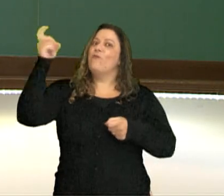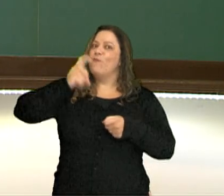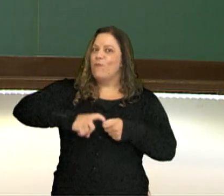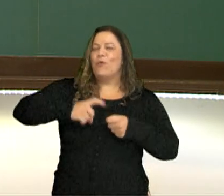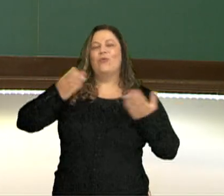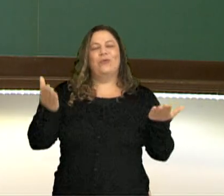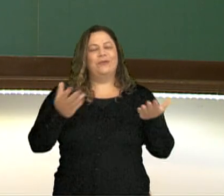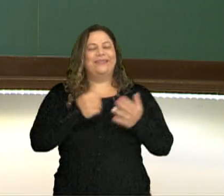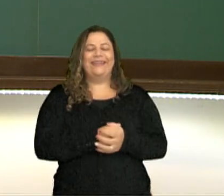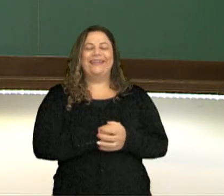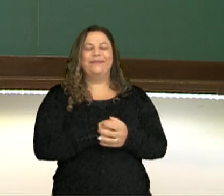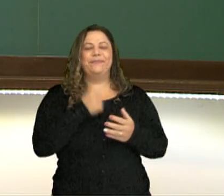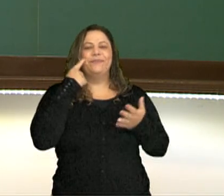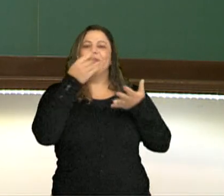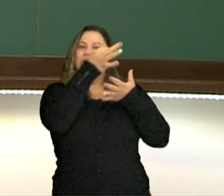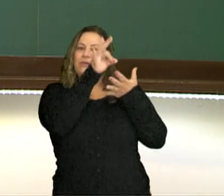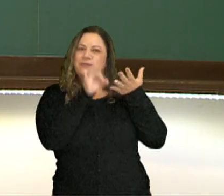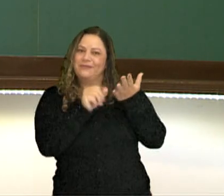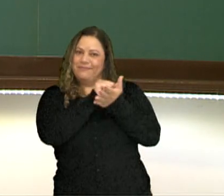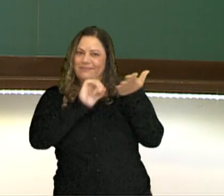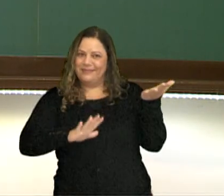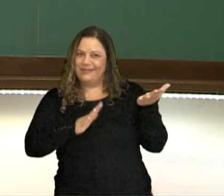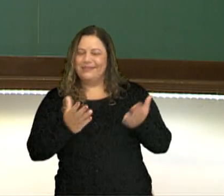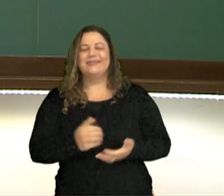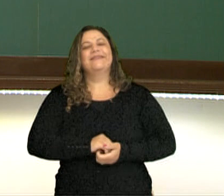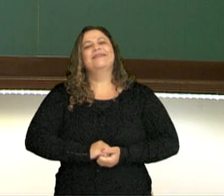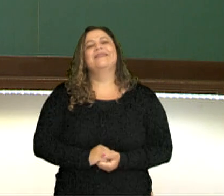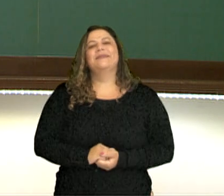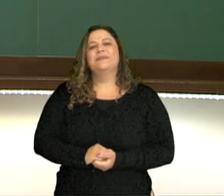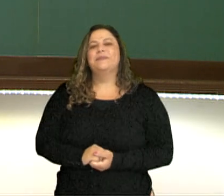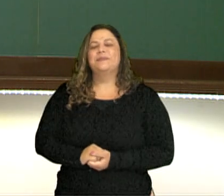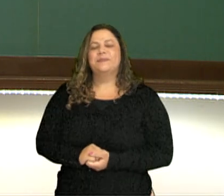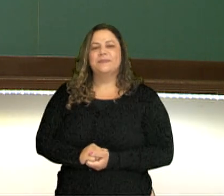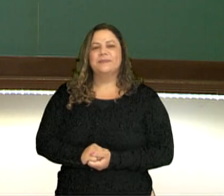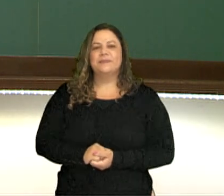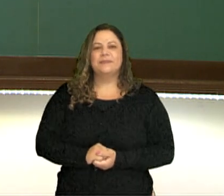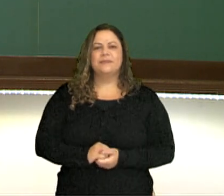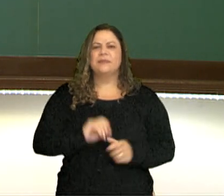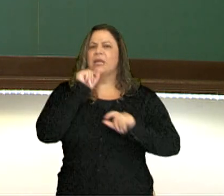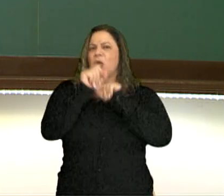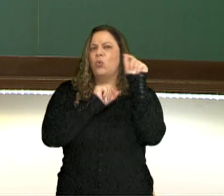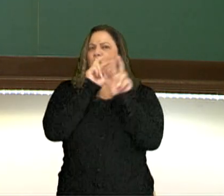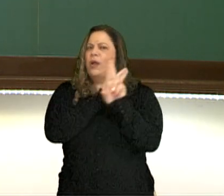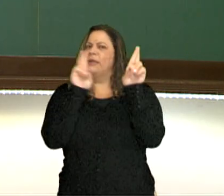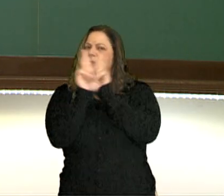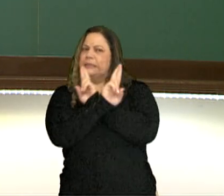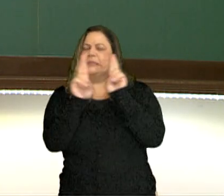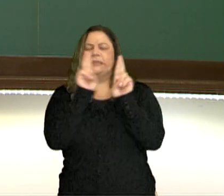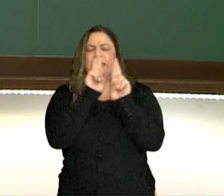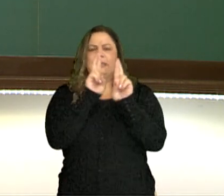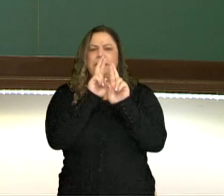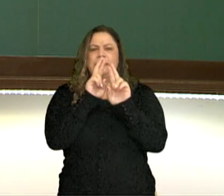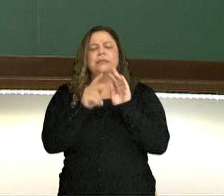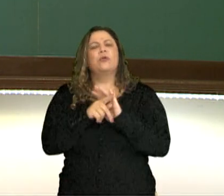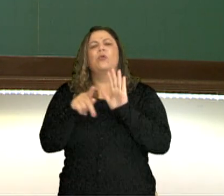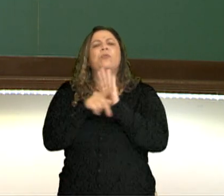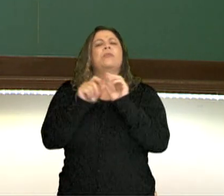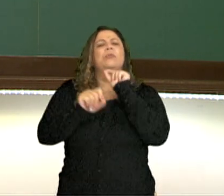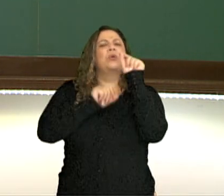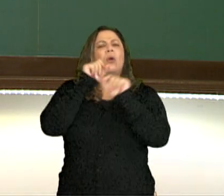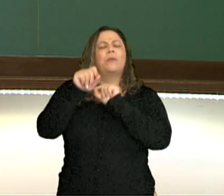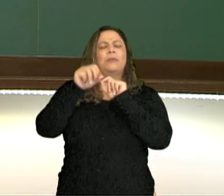voltei a gabaritar contigo a atividade. Vamos conferir? Qual a relação estabelecida pelo mas no